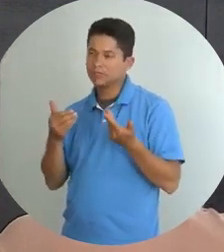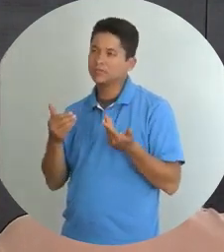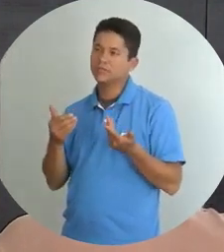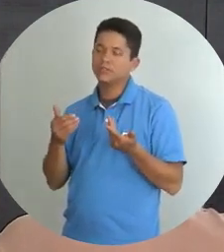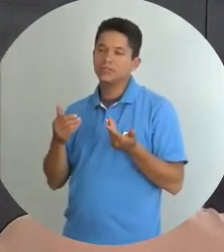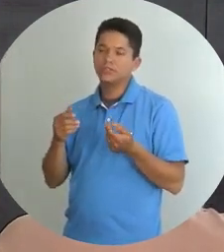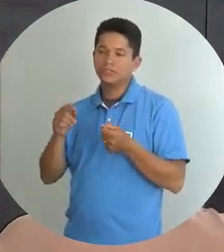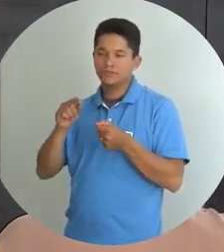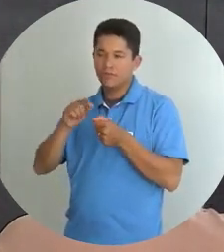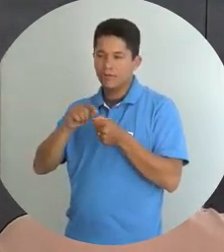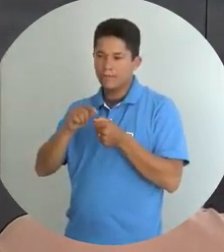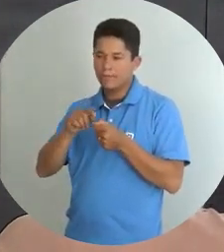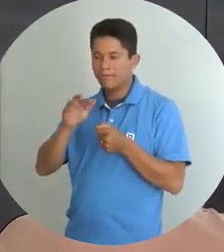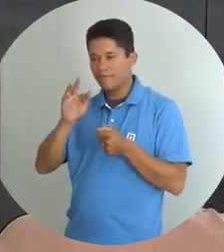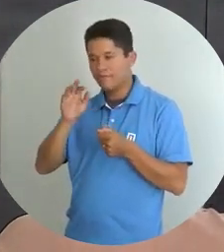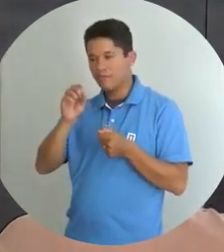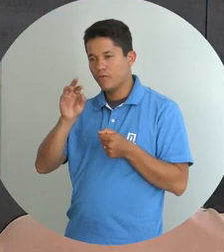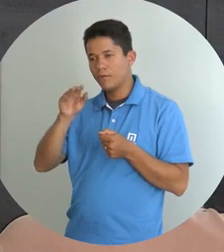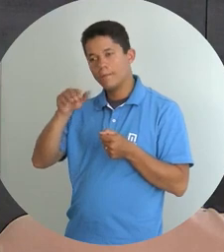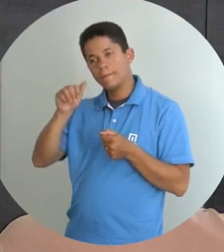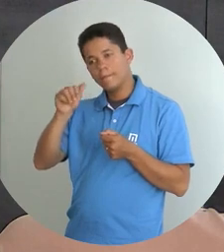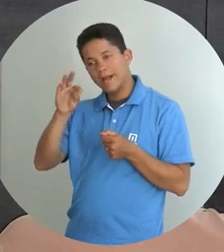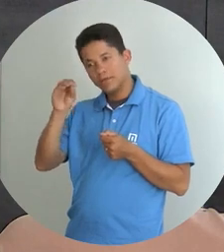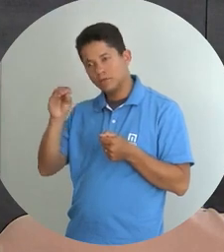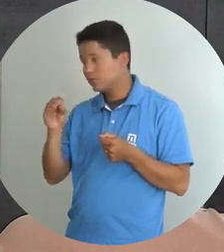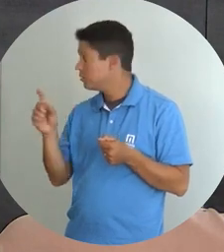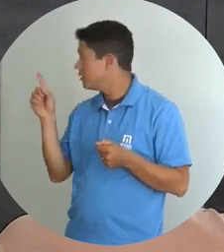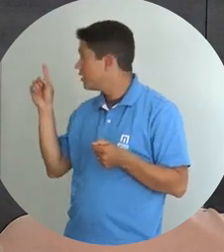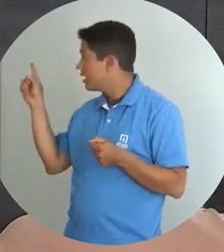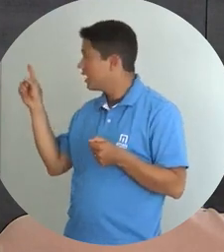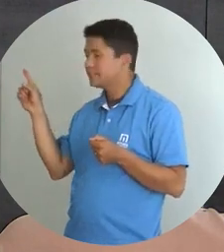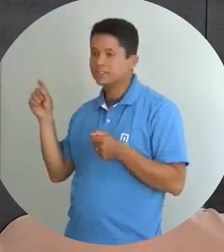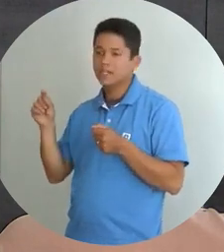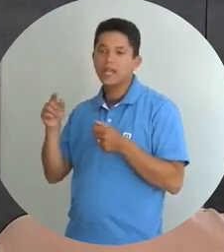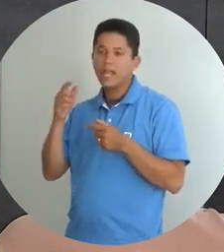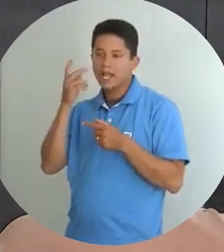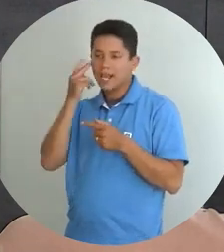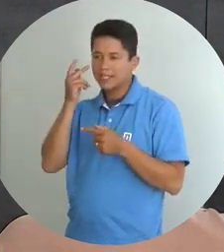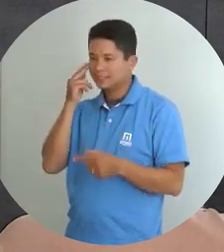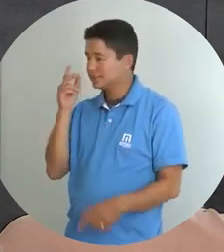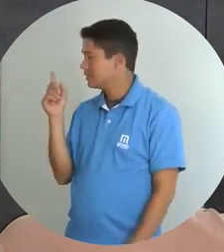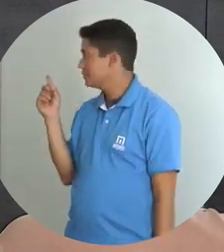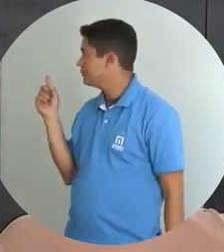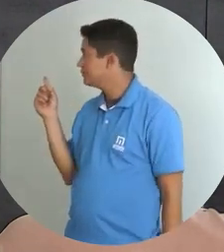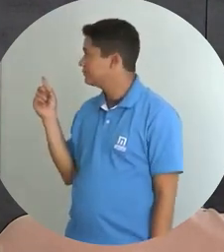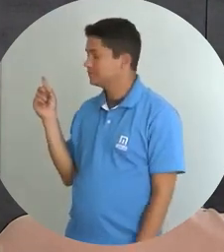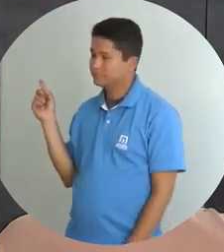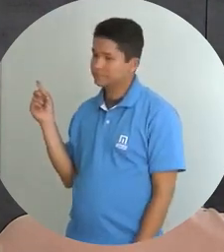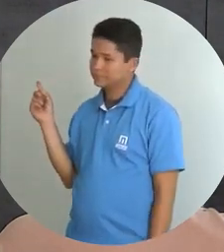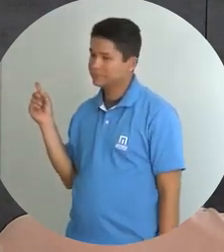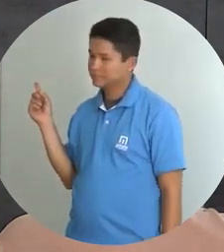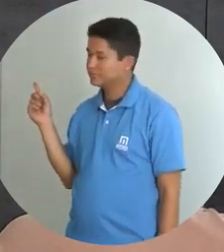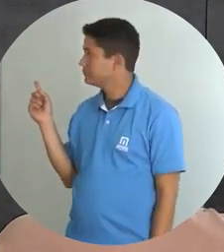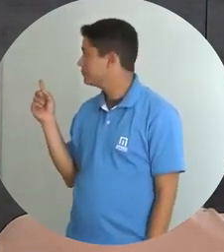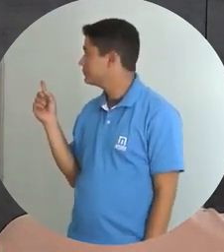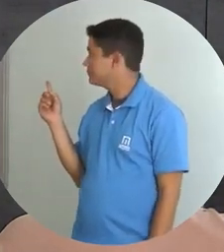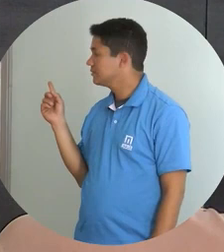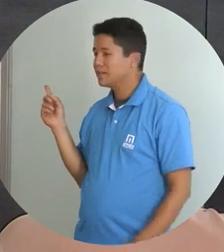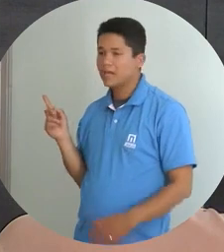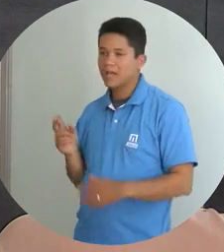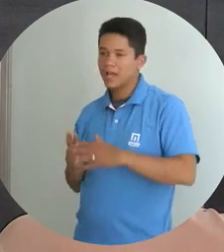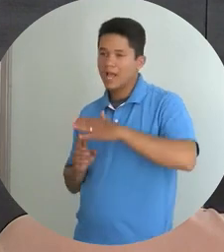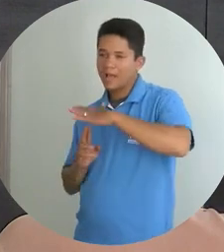uso, mas essa é uma conformação clássica. Então, a própria armação da